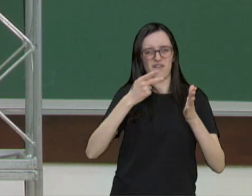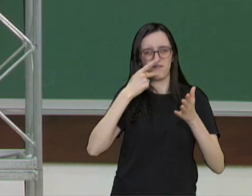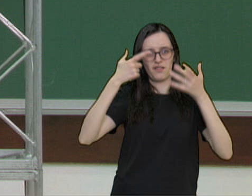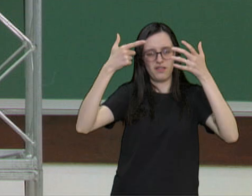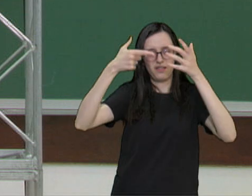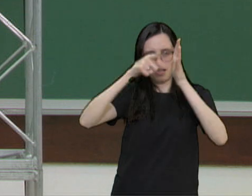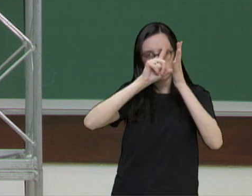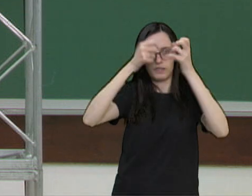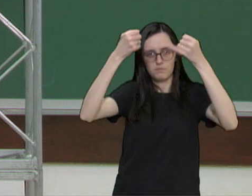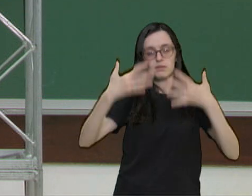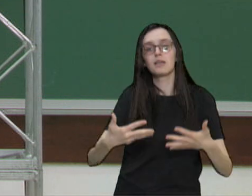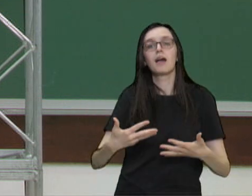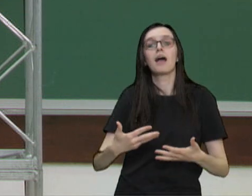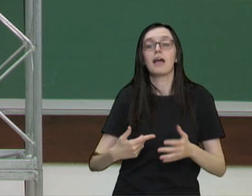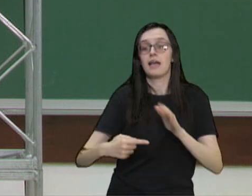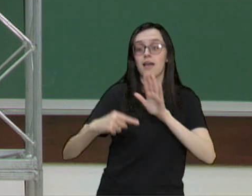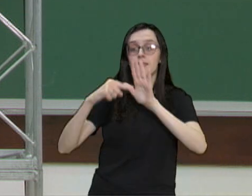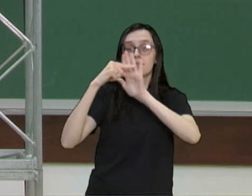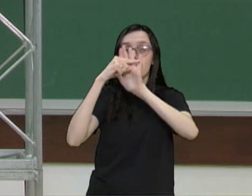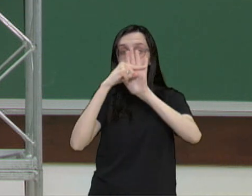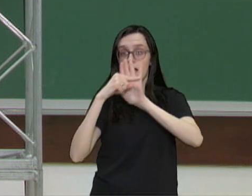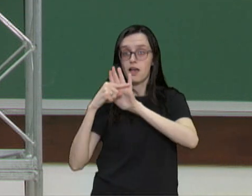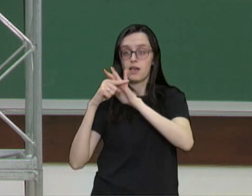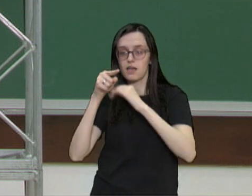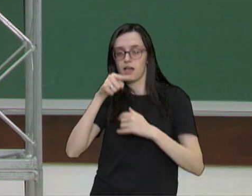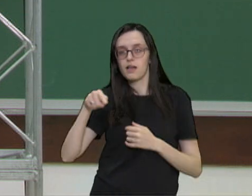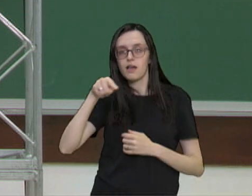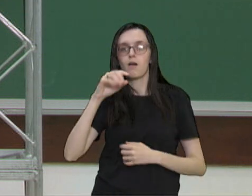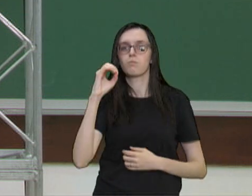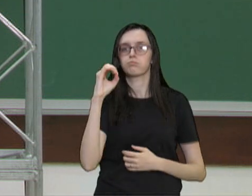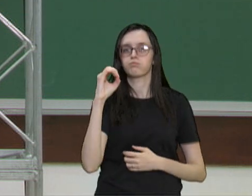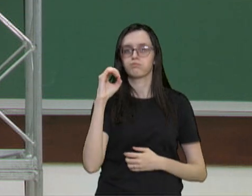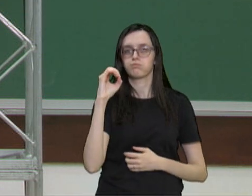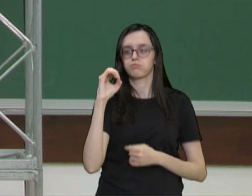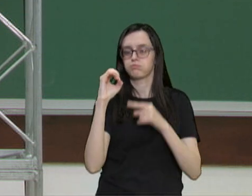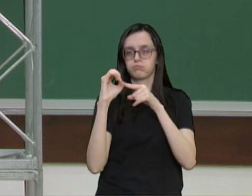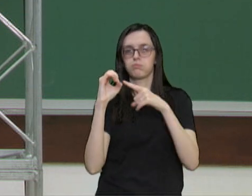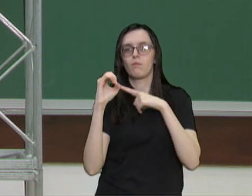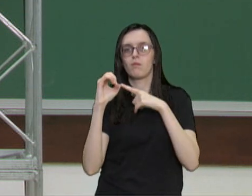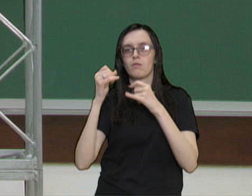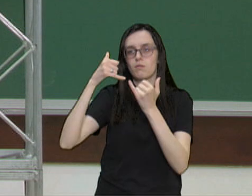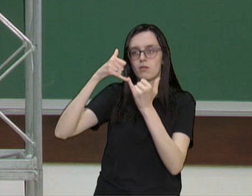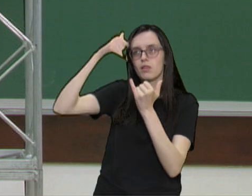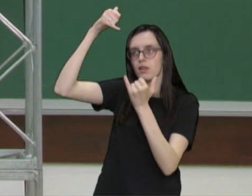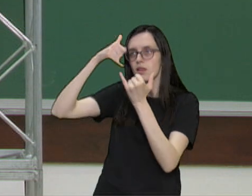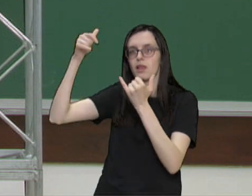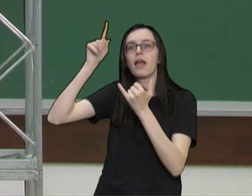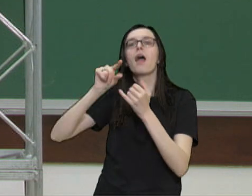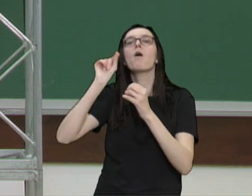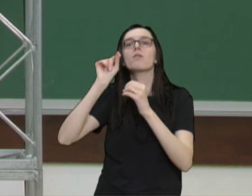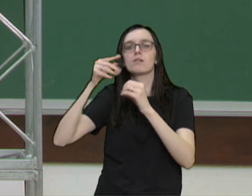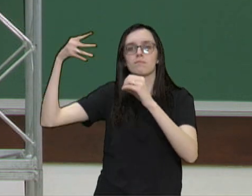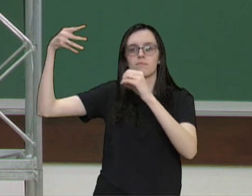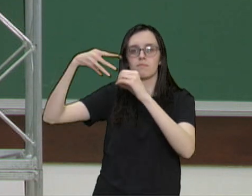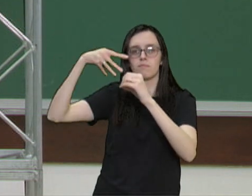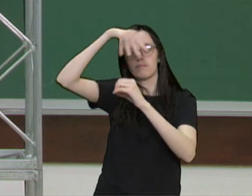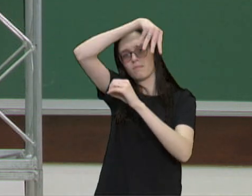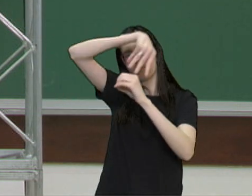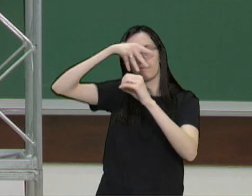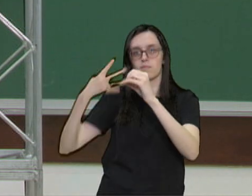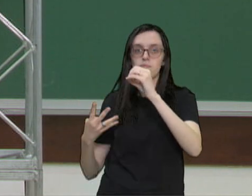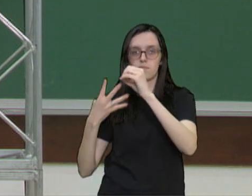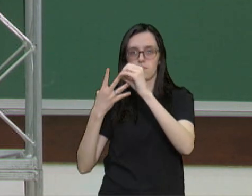que são as cargas negativas, as cargas que têm linhas de campo do tipo convergentes. Então veja